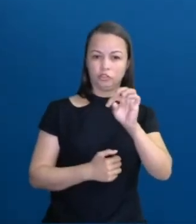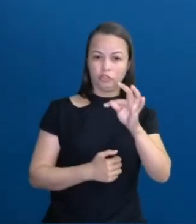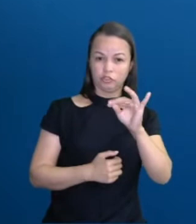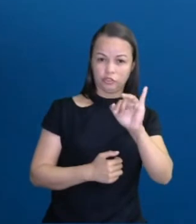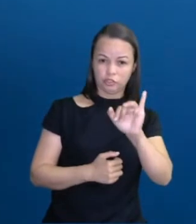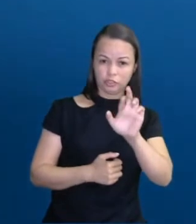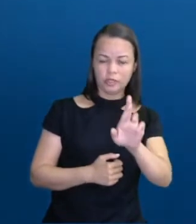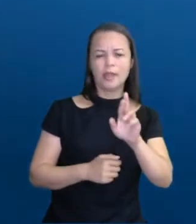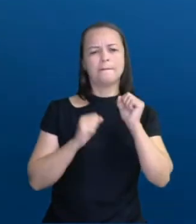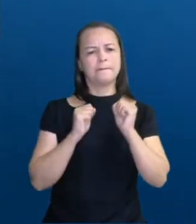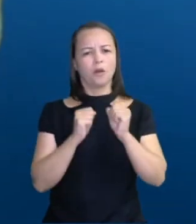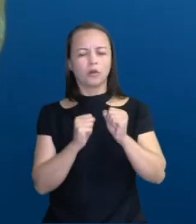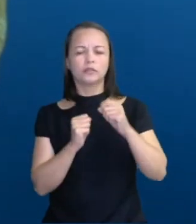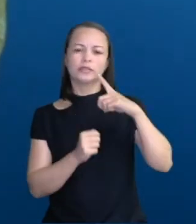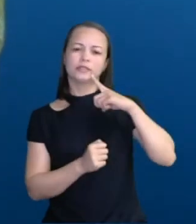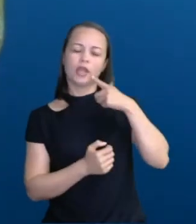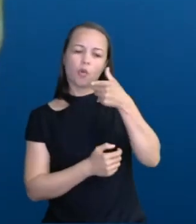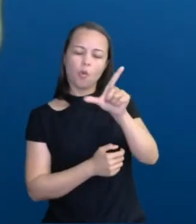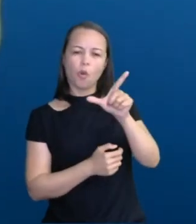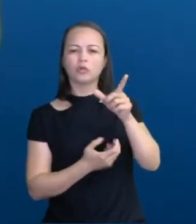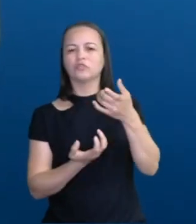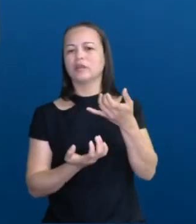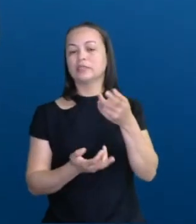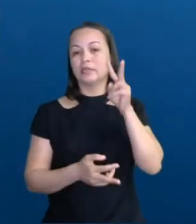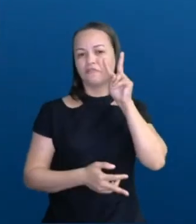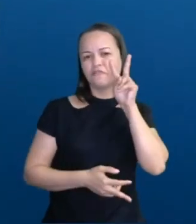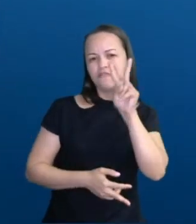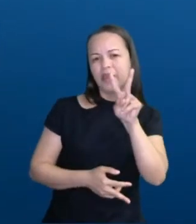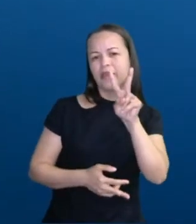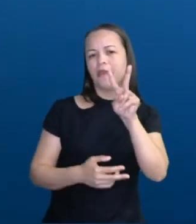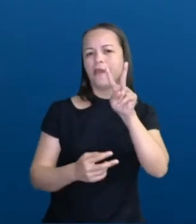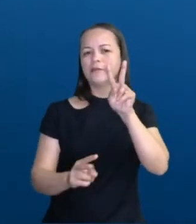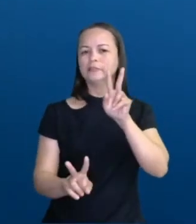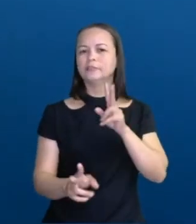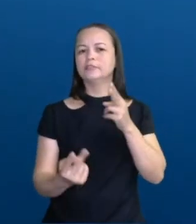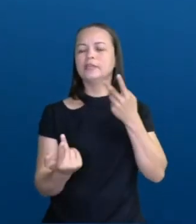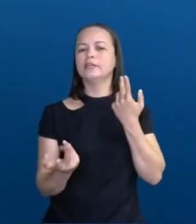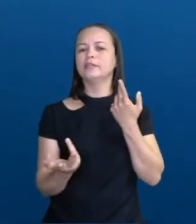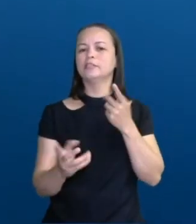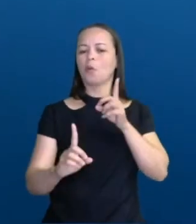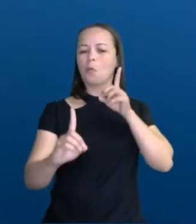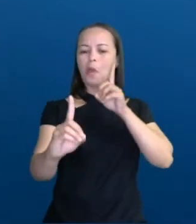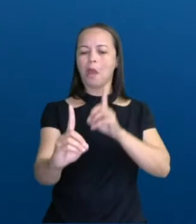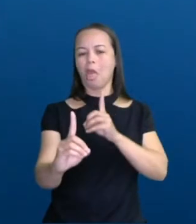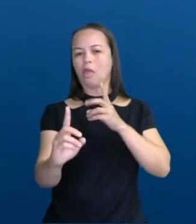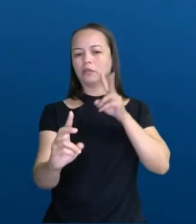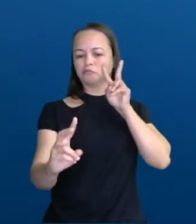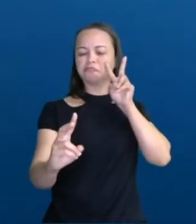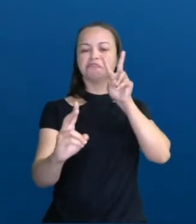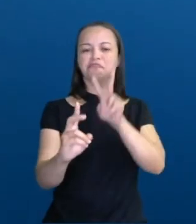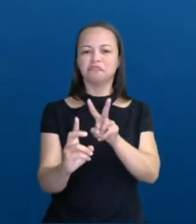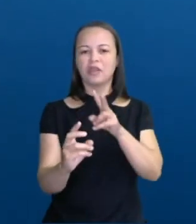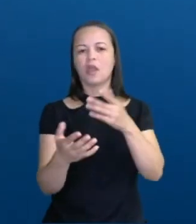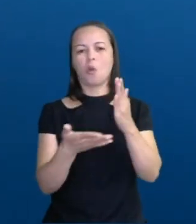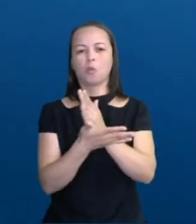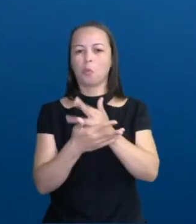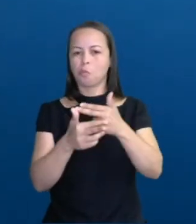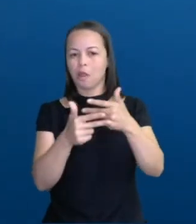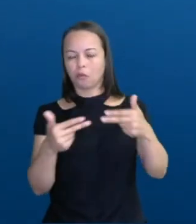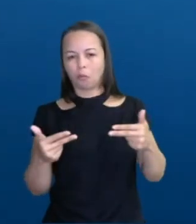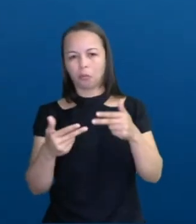de você presenciar alguma coisa de você ser espectador de algum evento de algum episódio